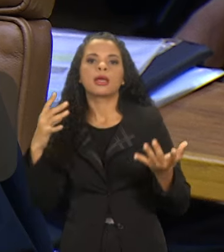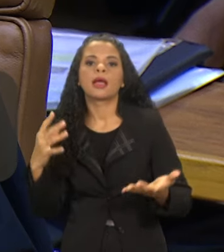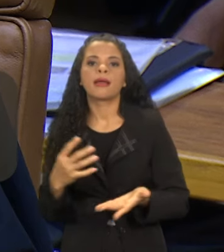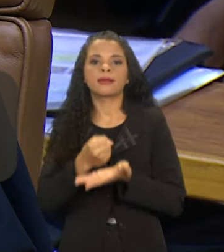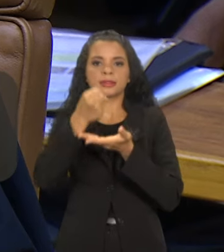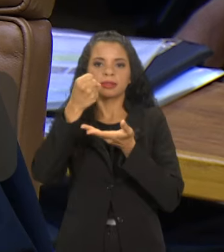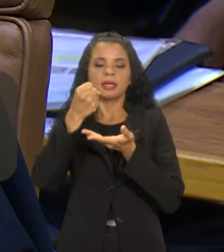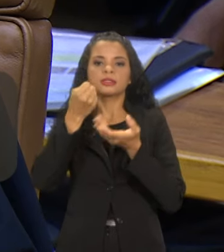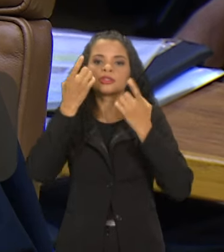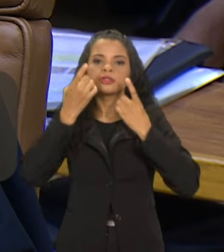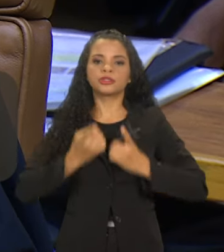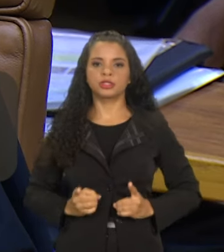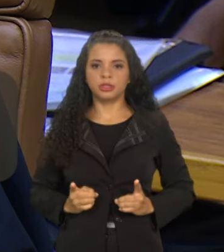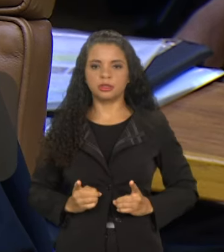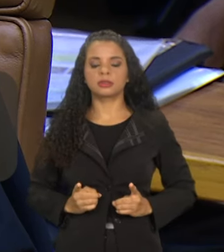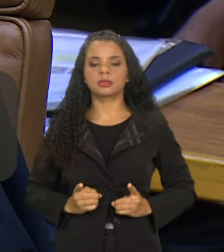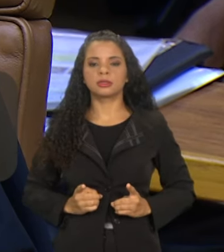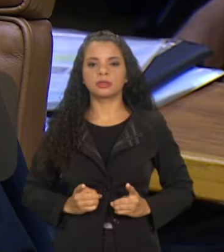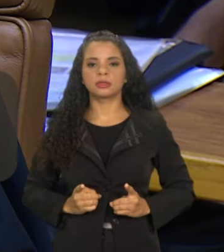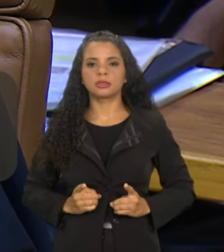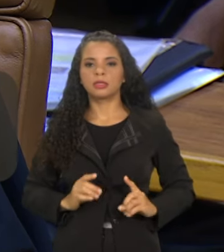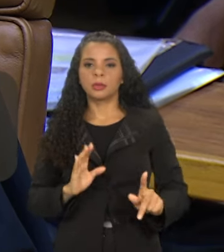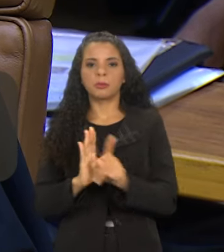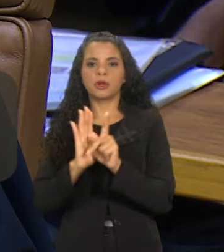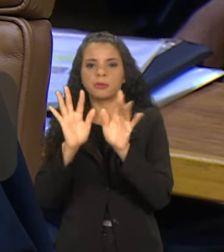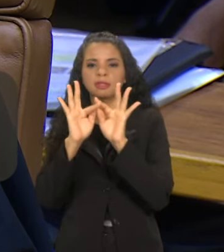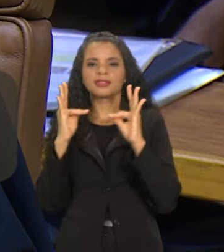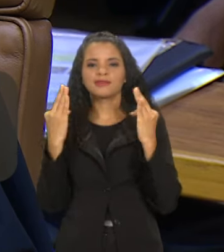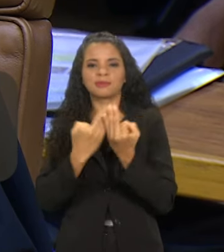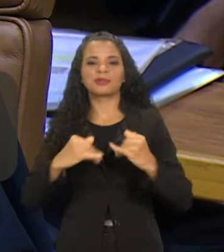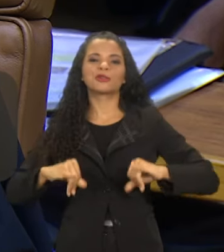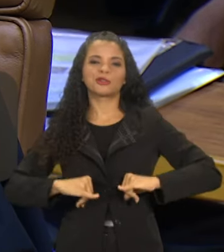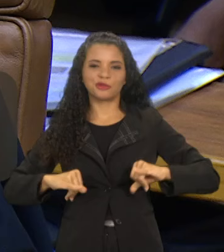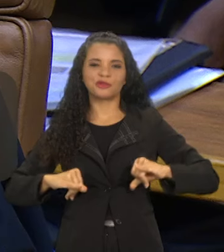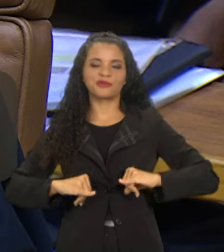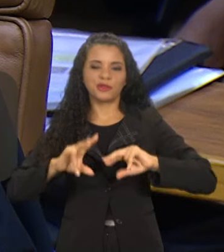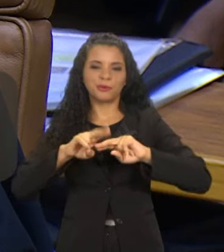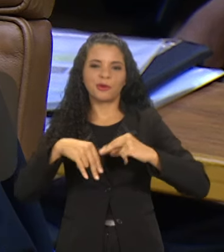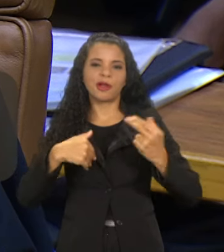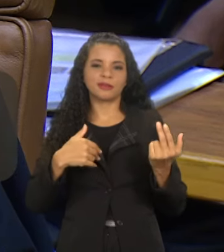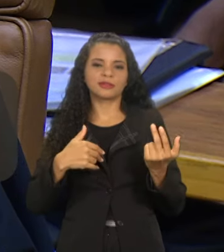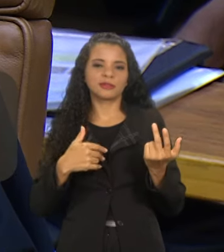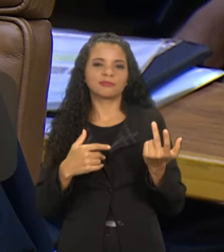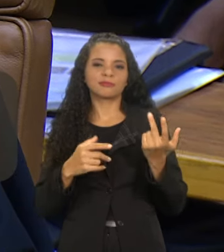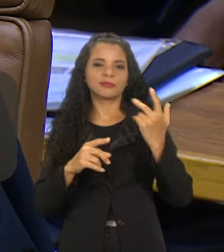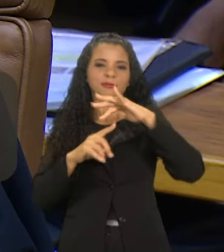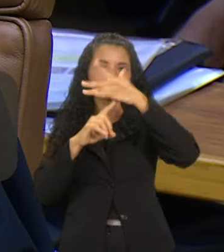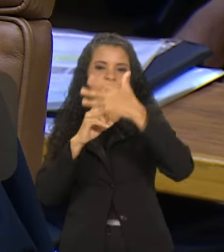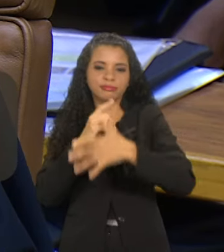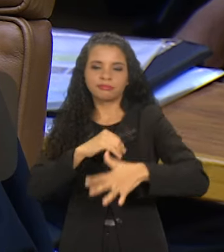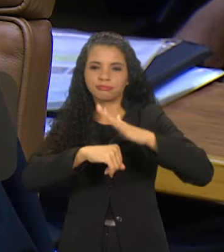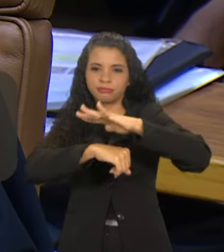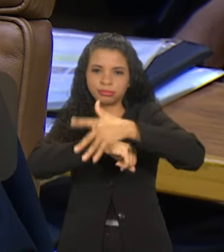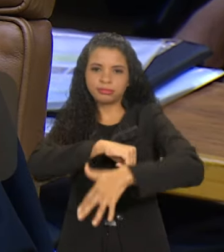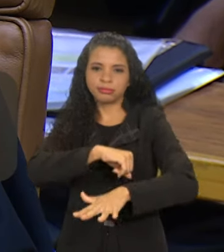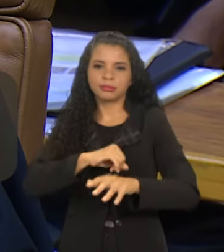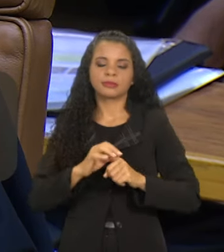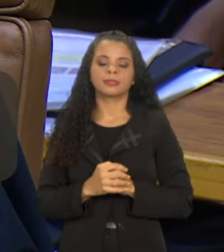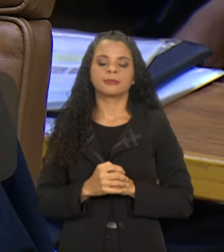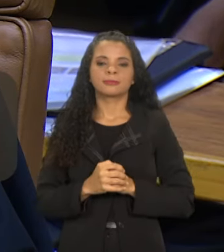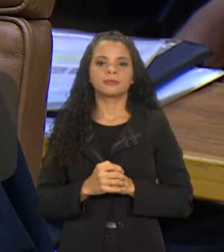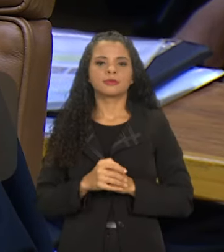muitas famílias que sofreram com essa tragédia. Então, Vossa Excelência está de parabéns. Não é fácil